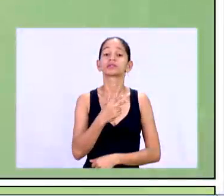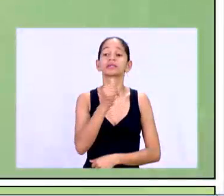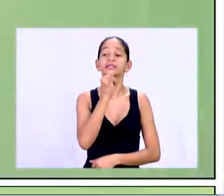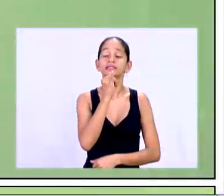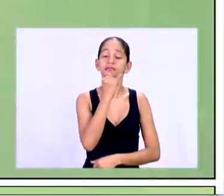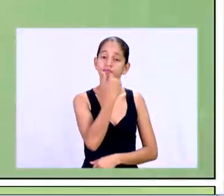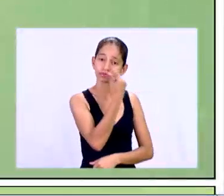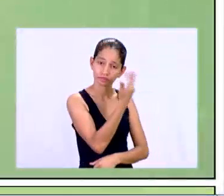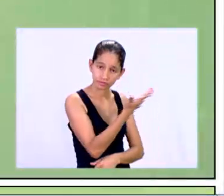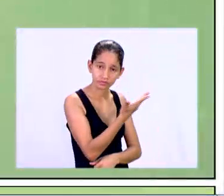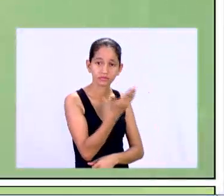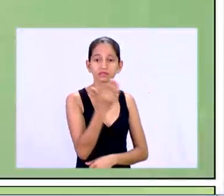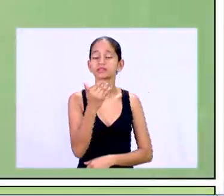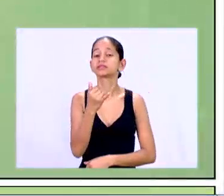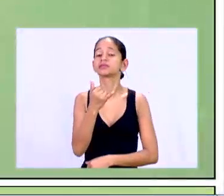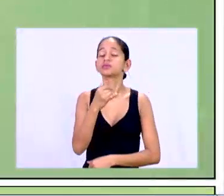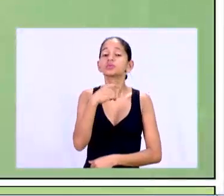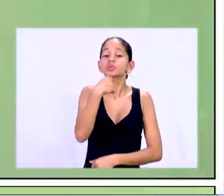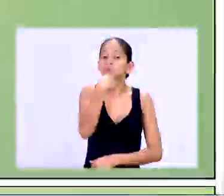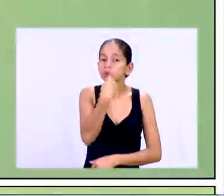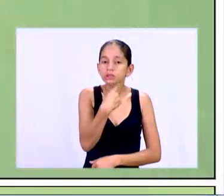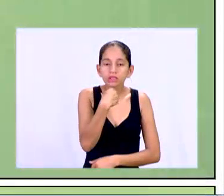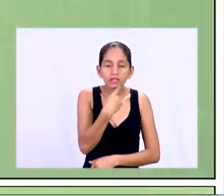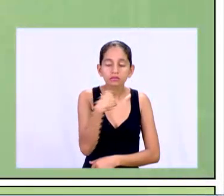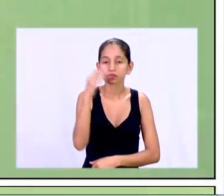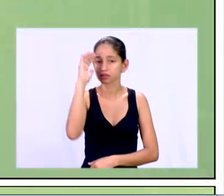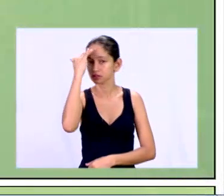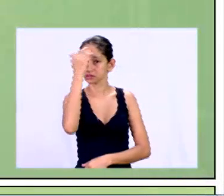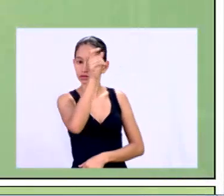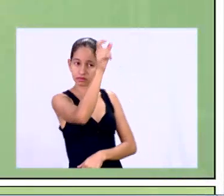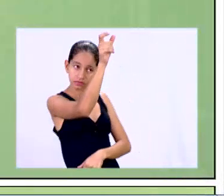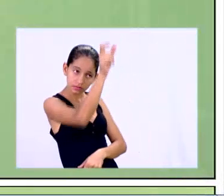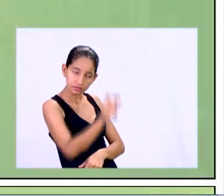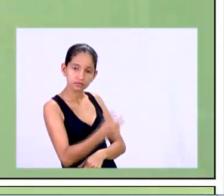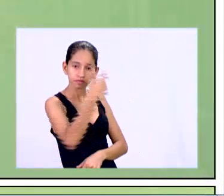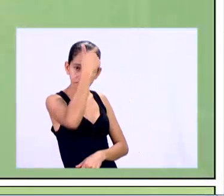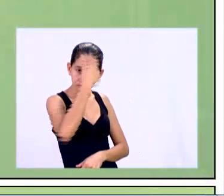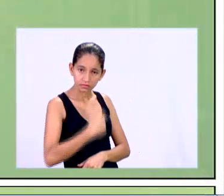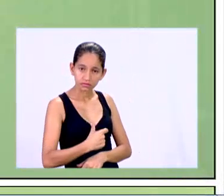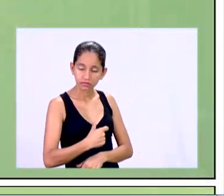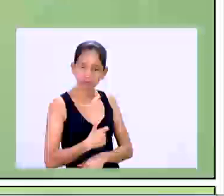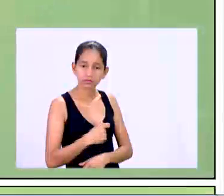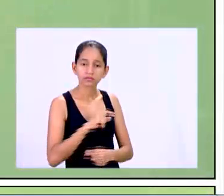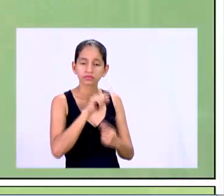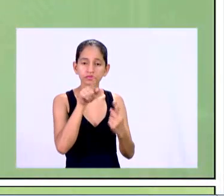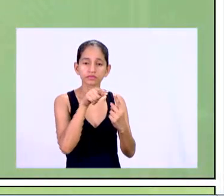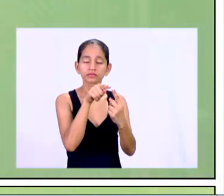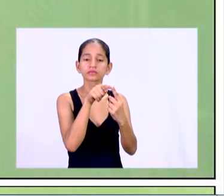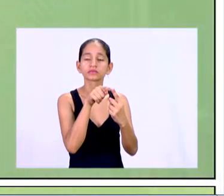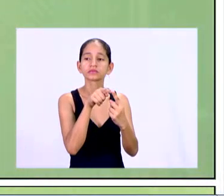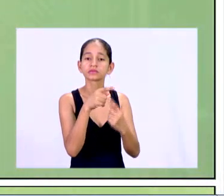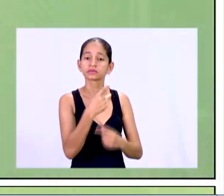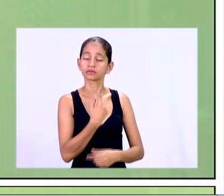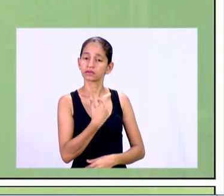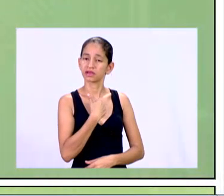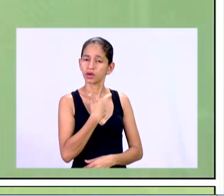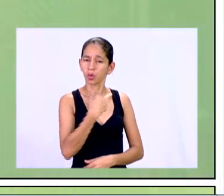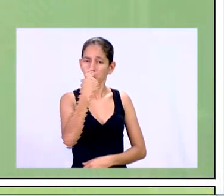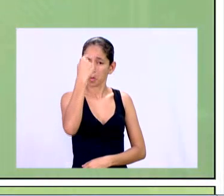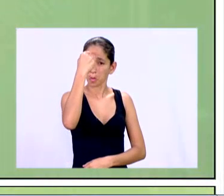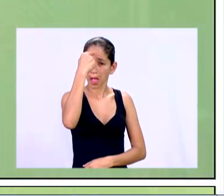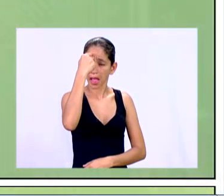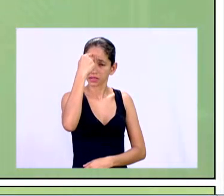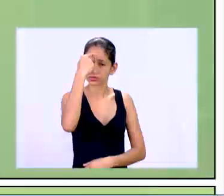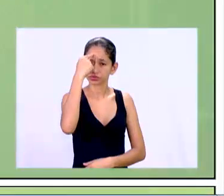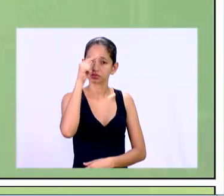podemos entender o outro a partir do nosso ponto de